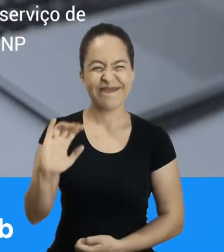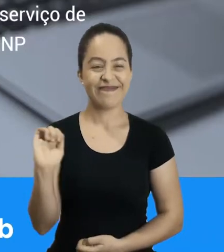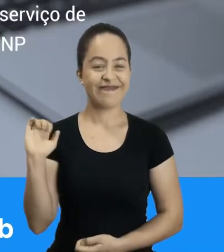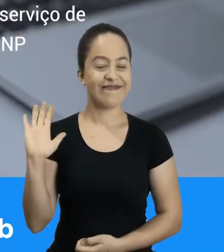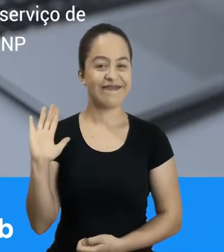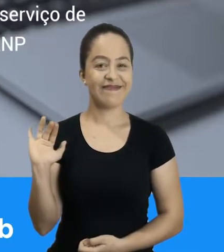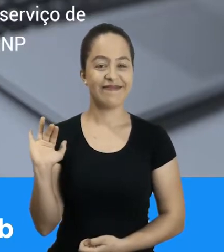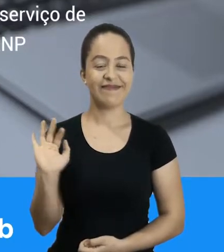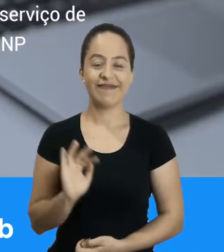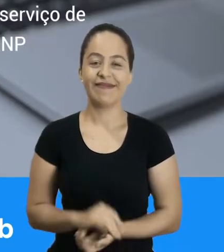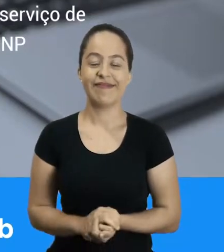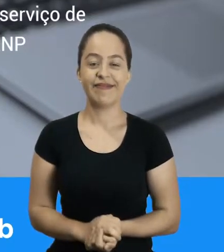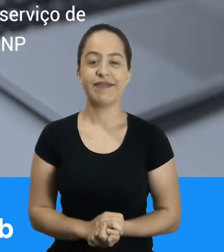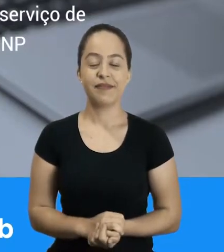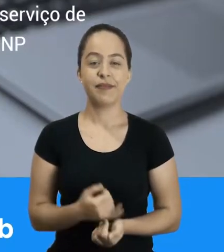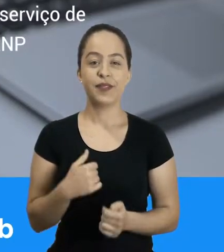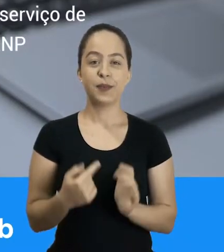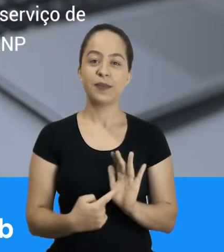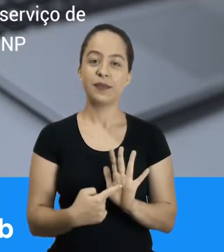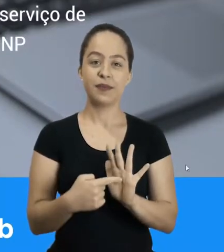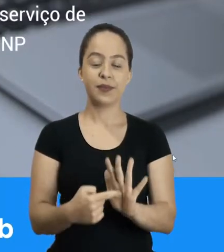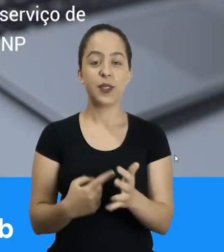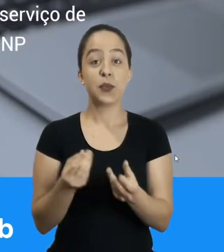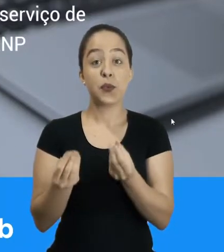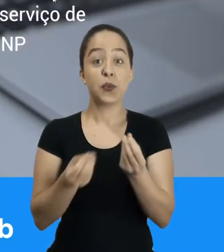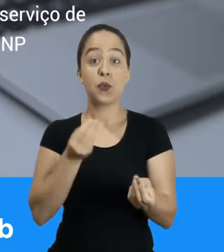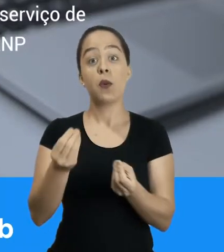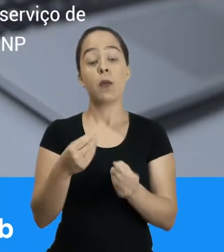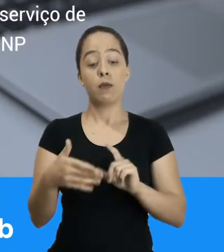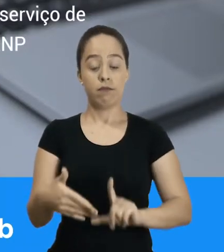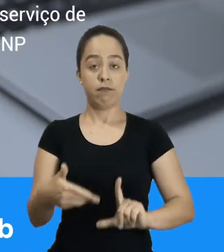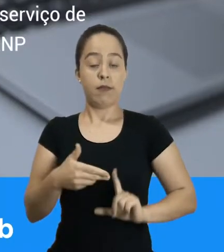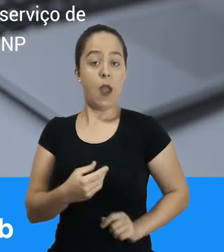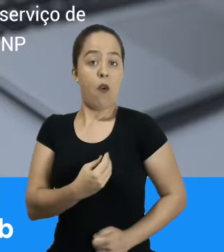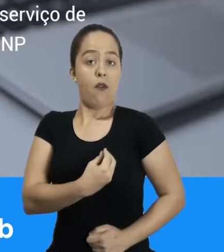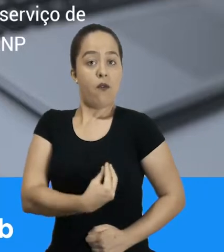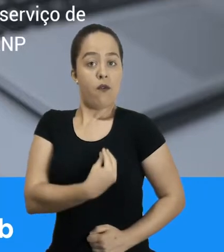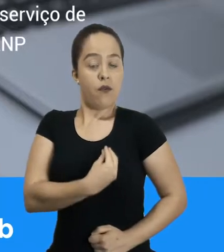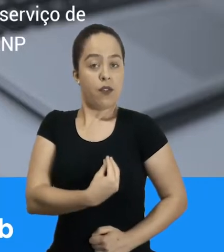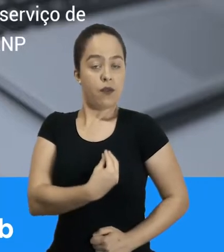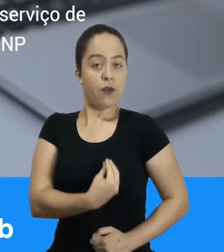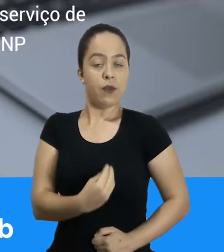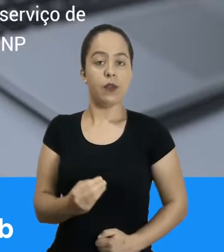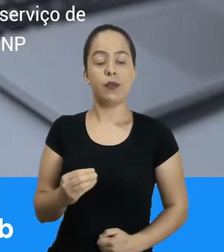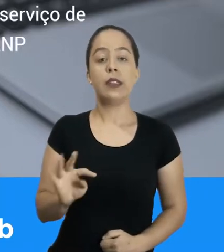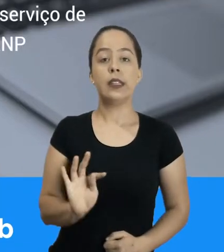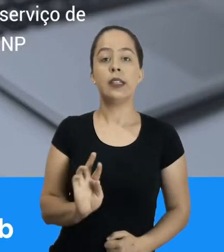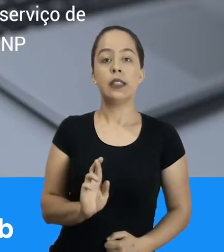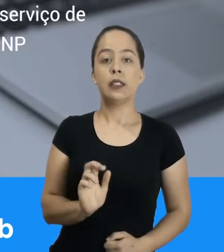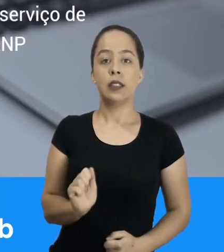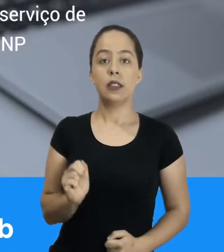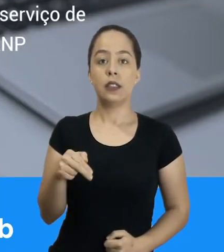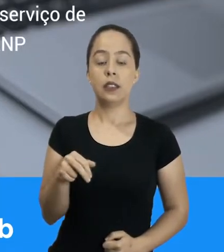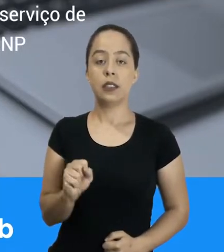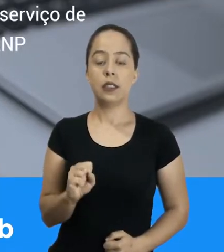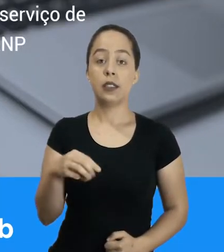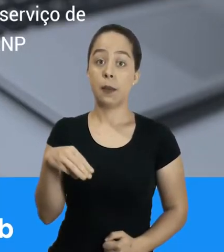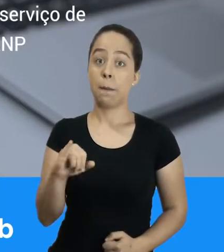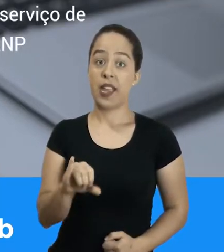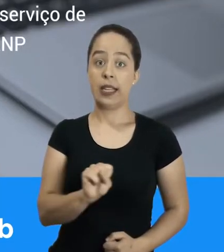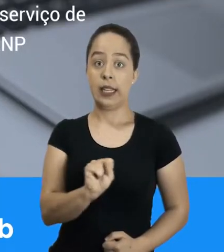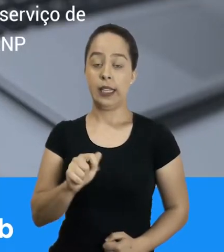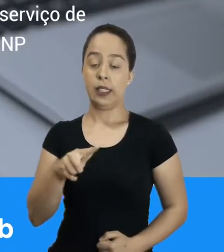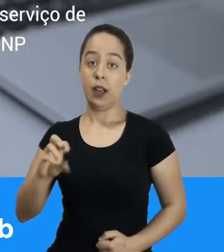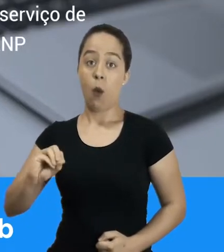Pessoal, vou mostrar para vocês como fazer transmissão ao vivo para o YouTube ou o